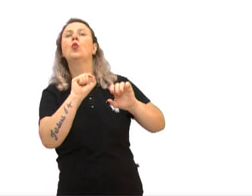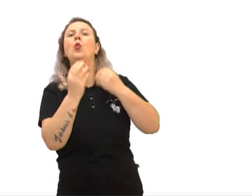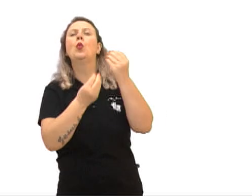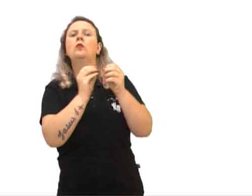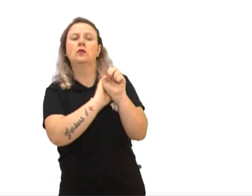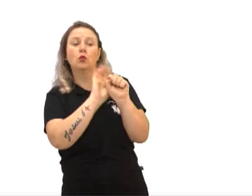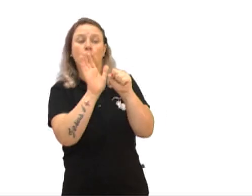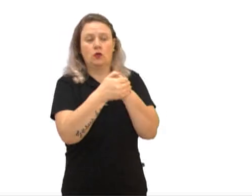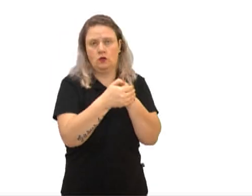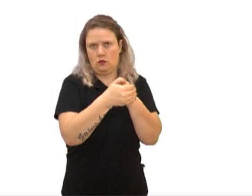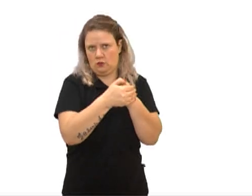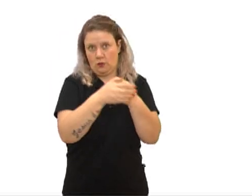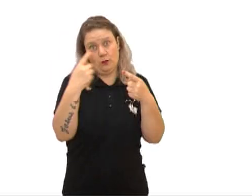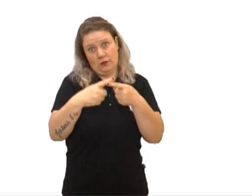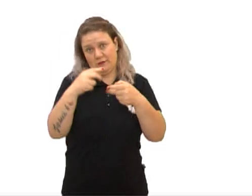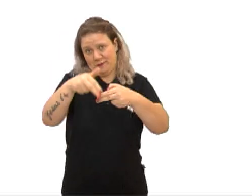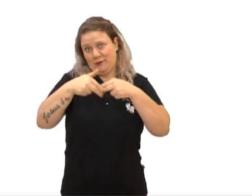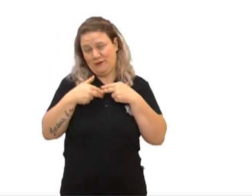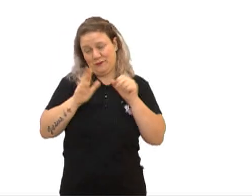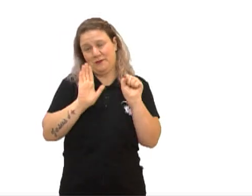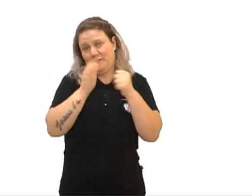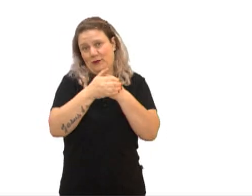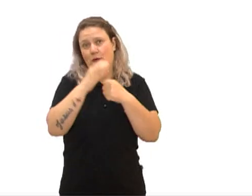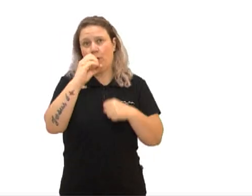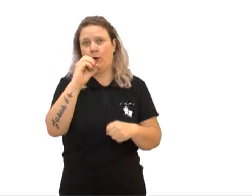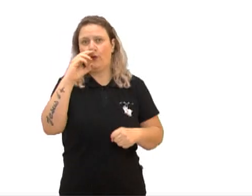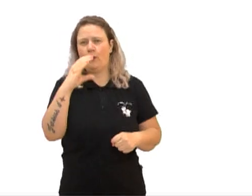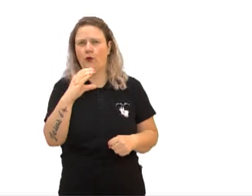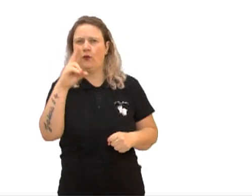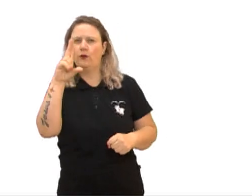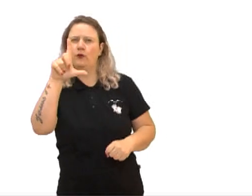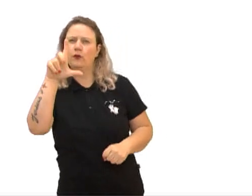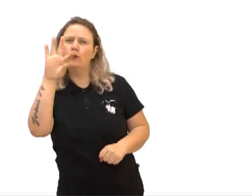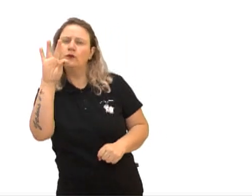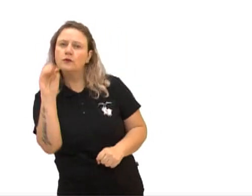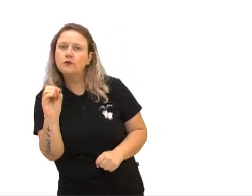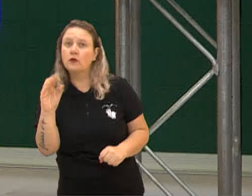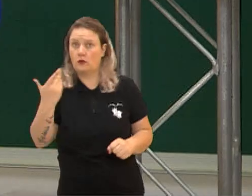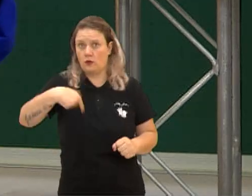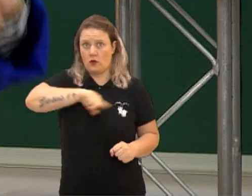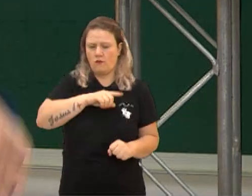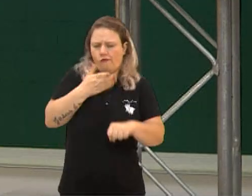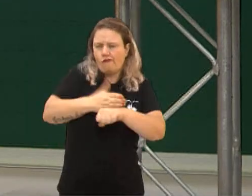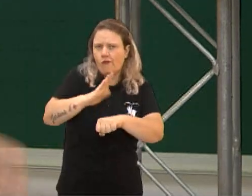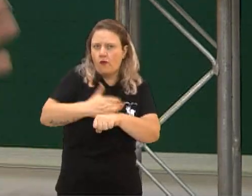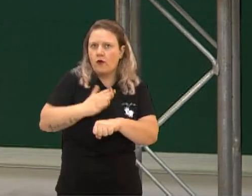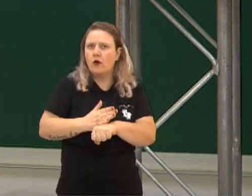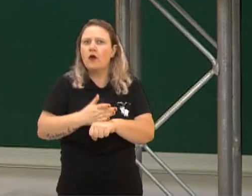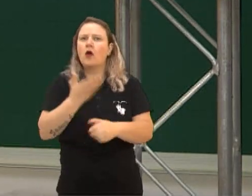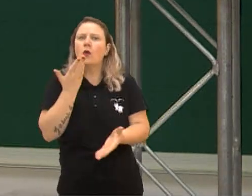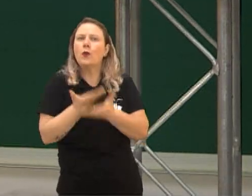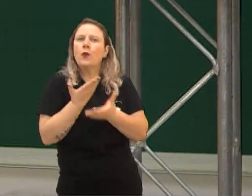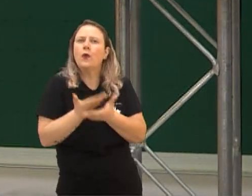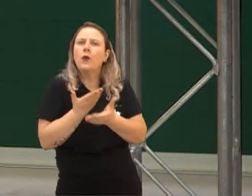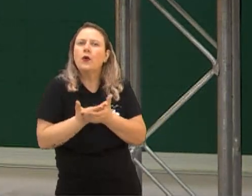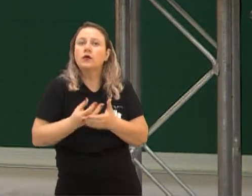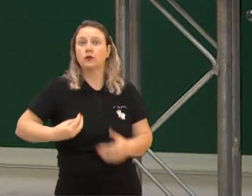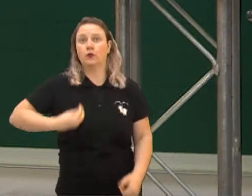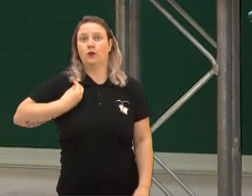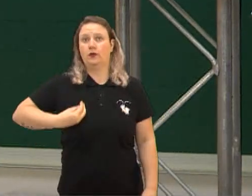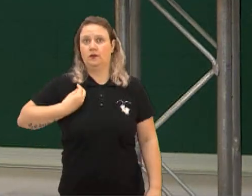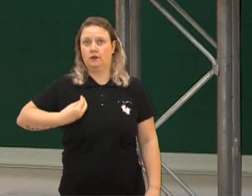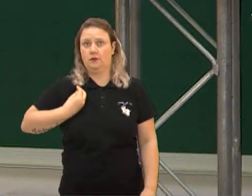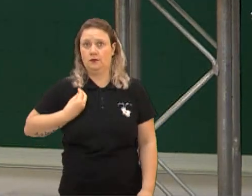ali escondido, por isso que é oculto, né? Ou se não, fazemos os exercícios durante a aula ao vivo. Né? Então, quem